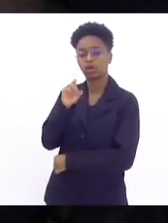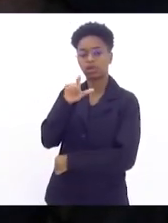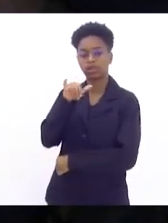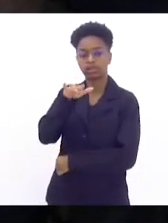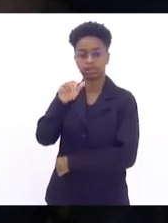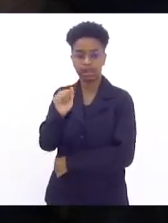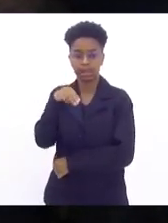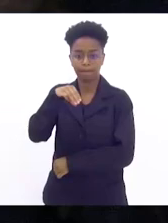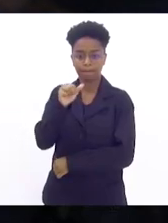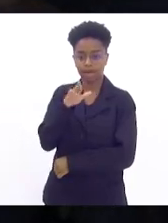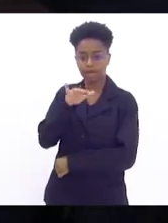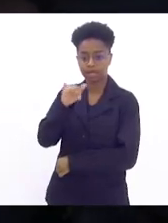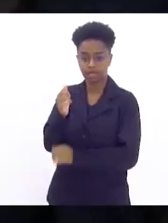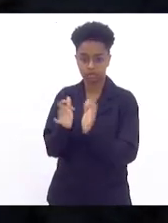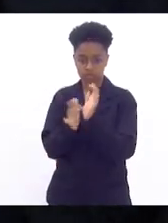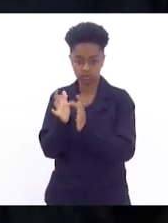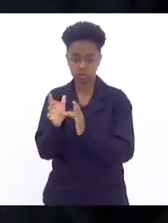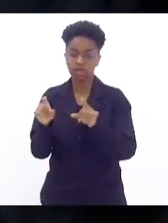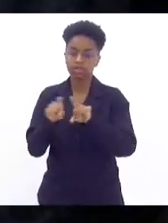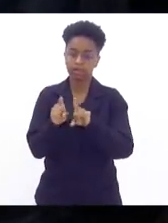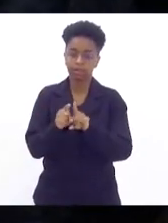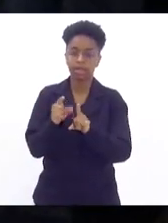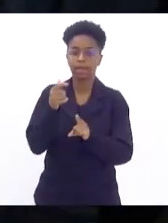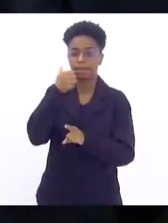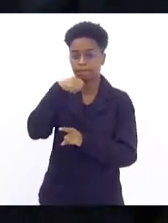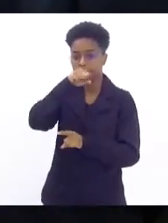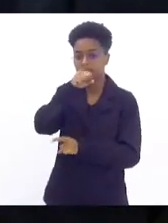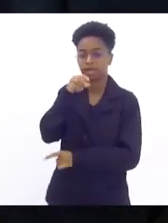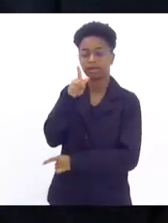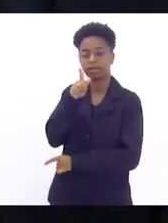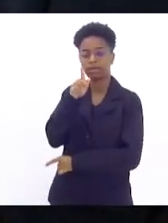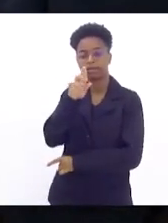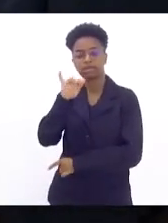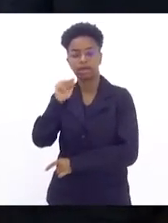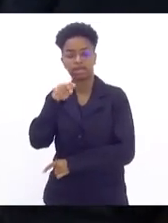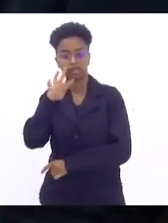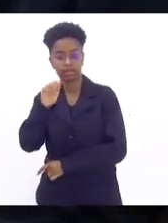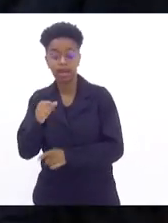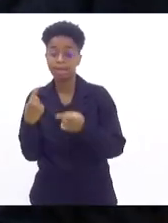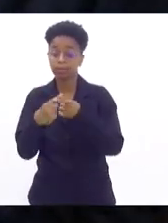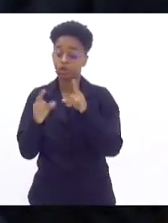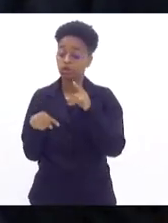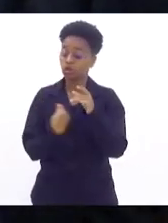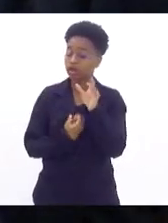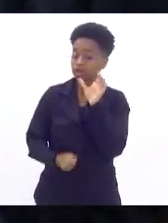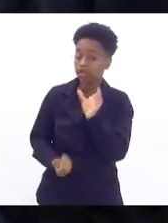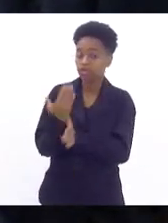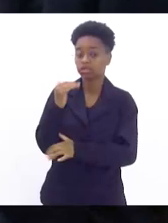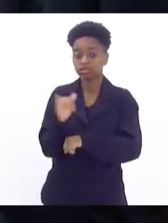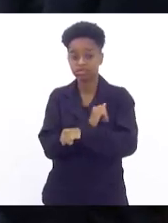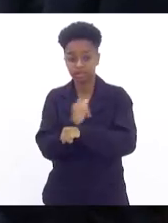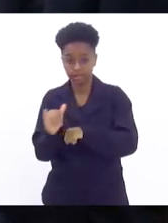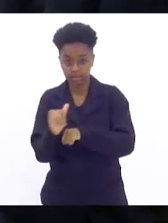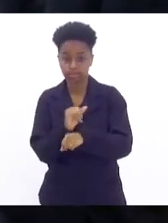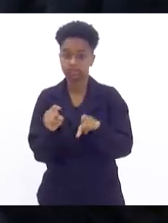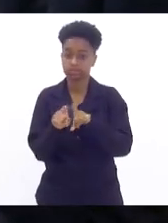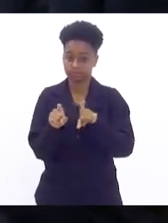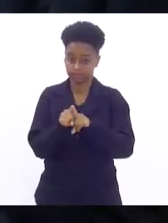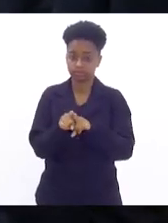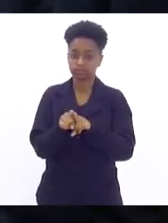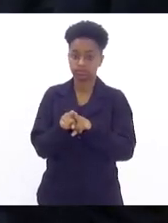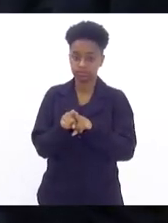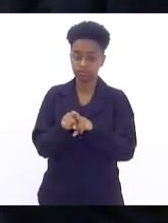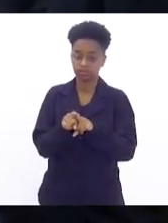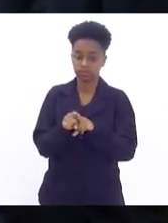a gente tem prêmio é mãe Beata de Iemanjá Porque Nós criamos estratégias também senhor presidente